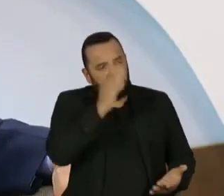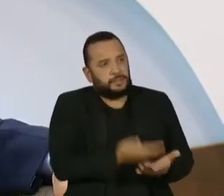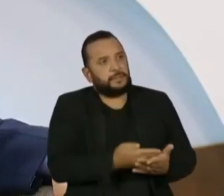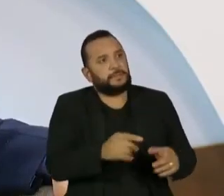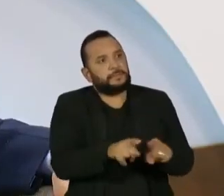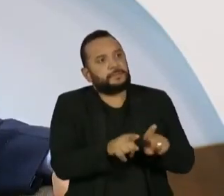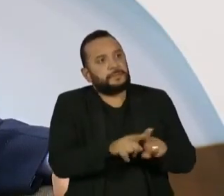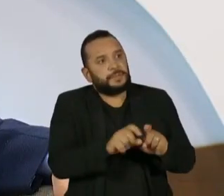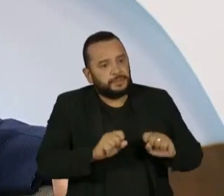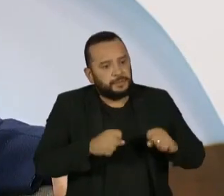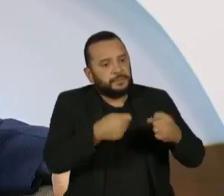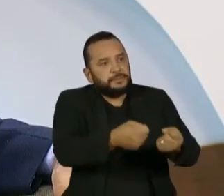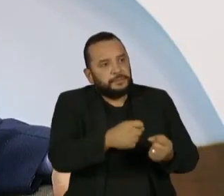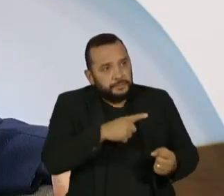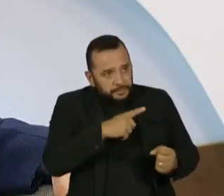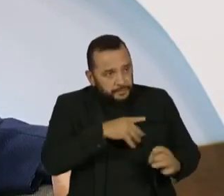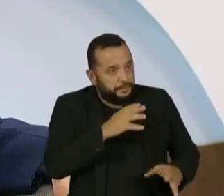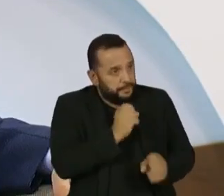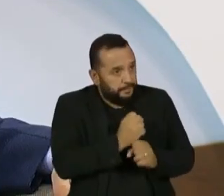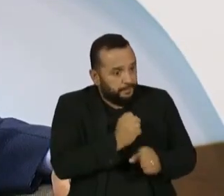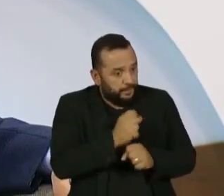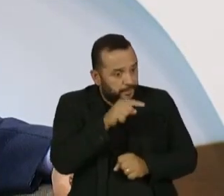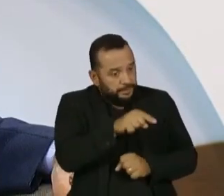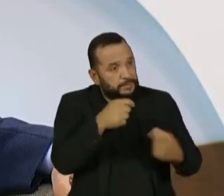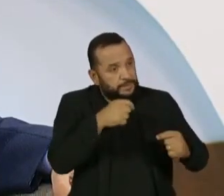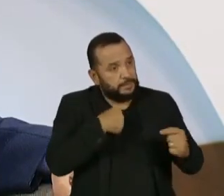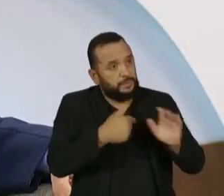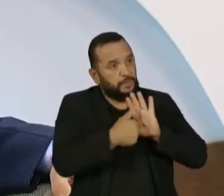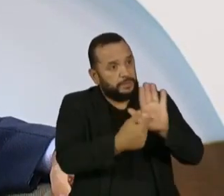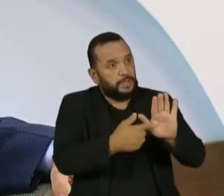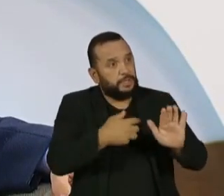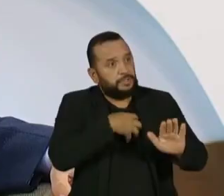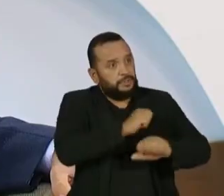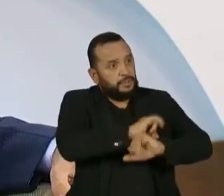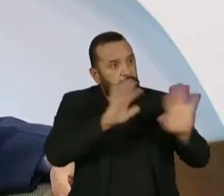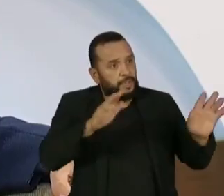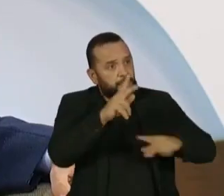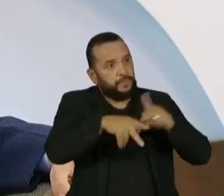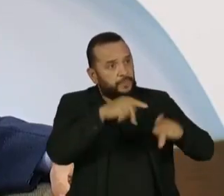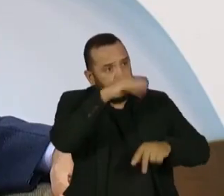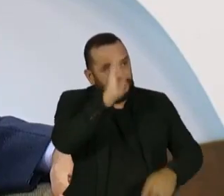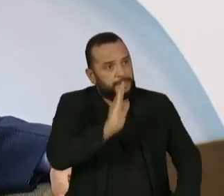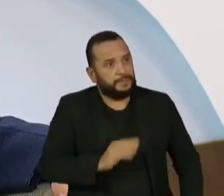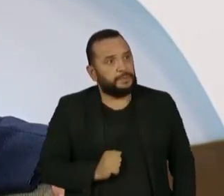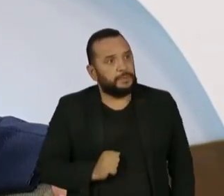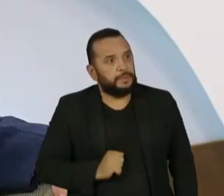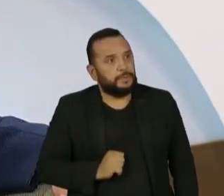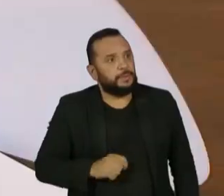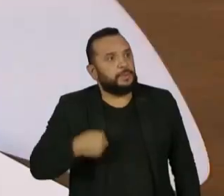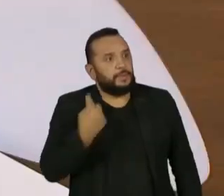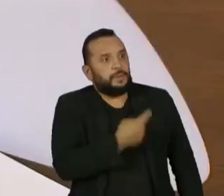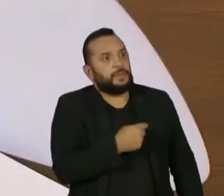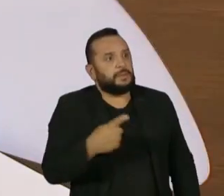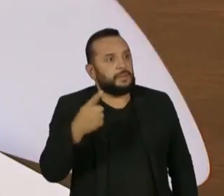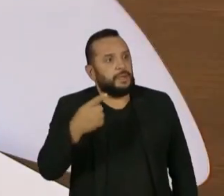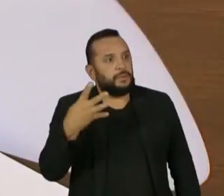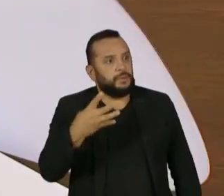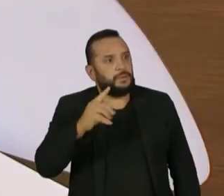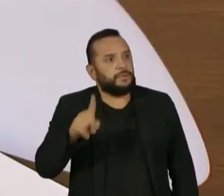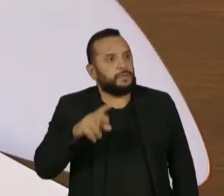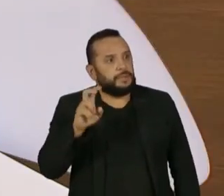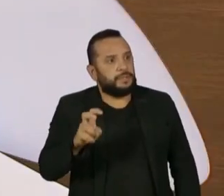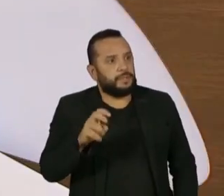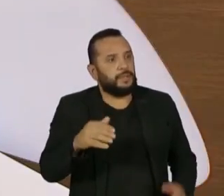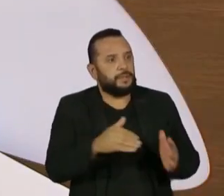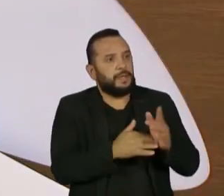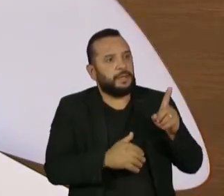que há um cálculo aqui, há um número aqui que precisa ser colocado de forma clara para a população brasileira. Nós saímos de 14,5% a